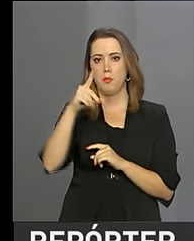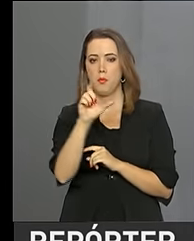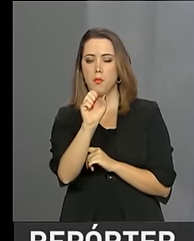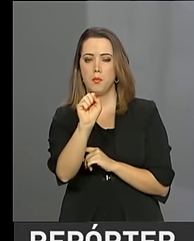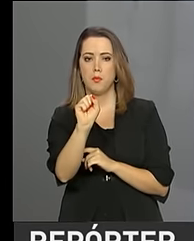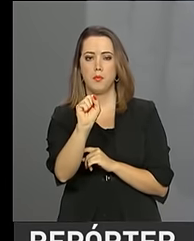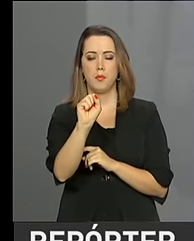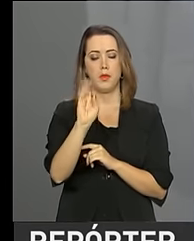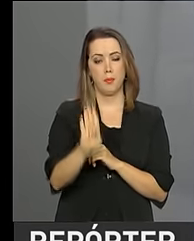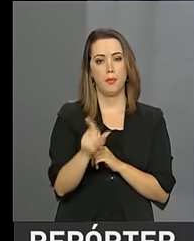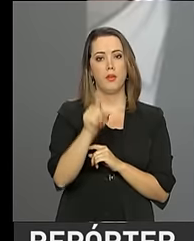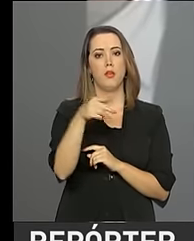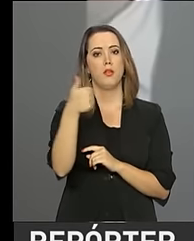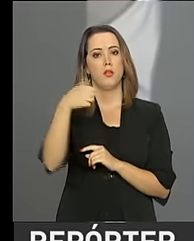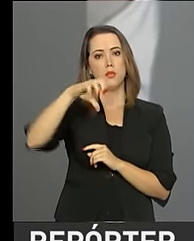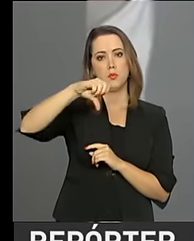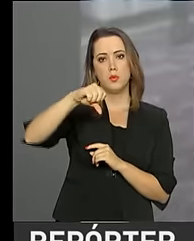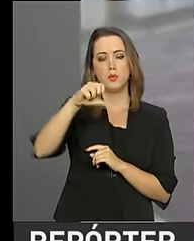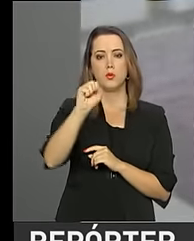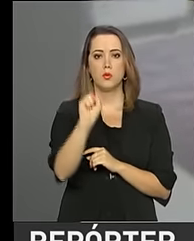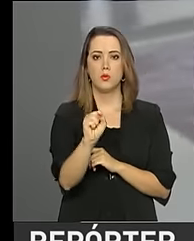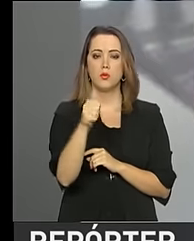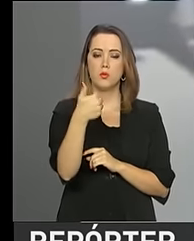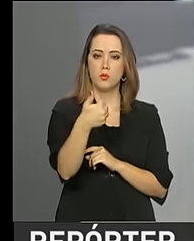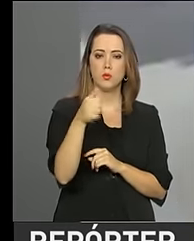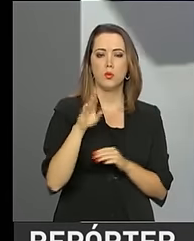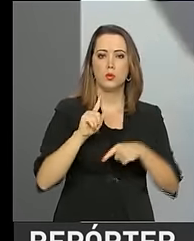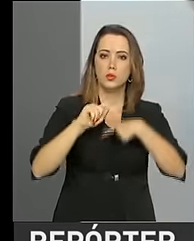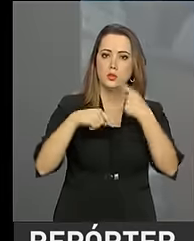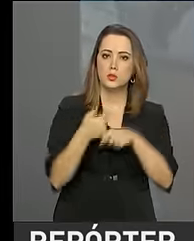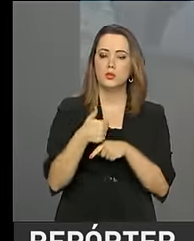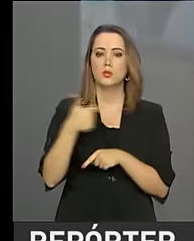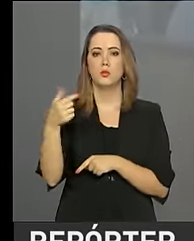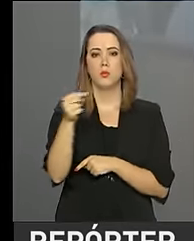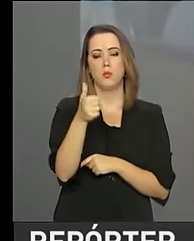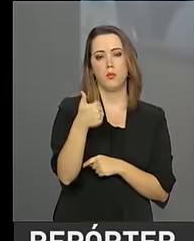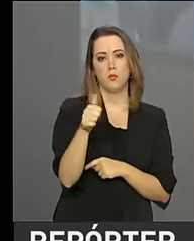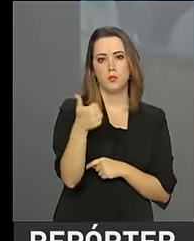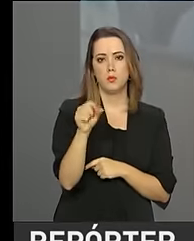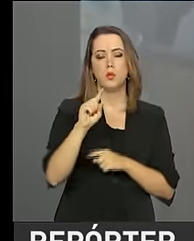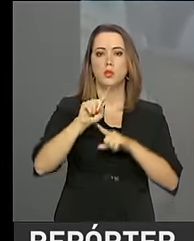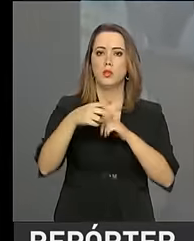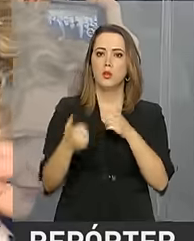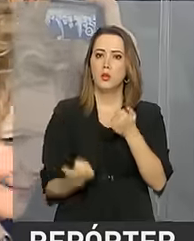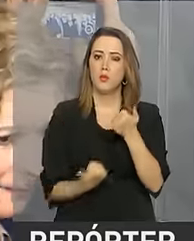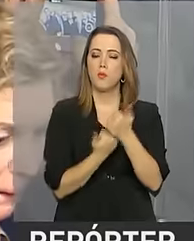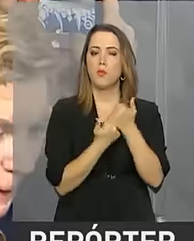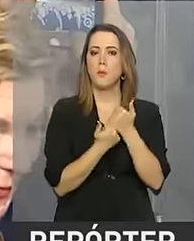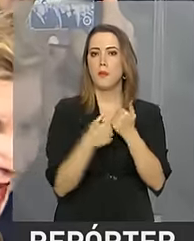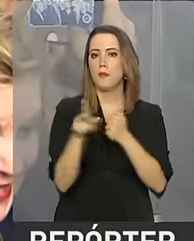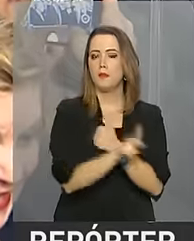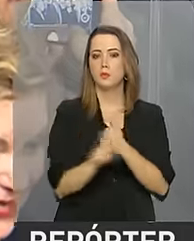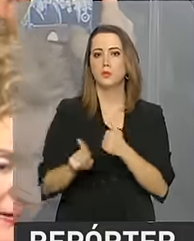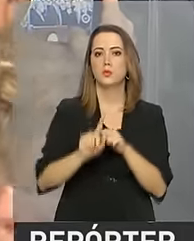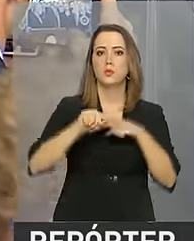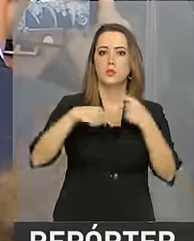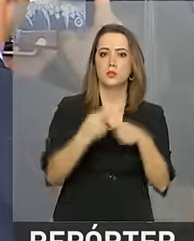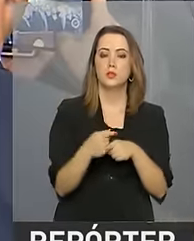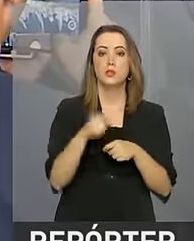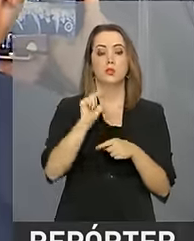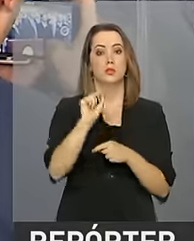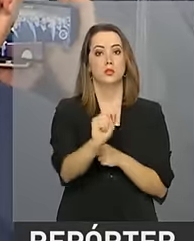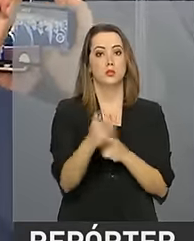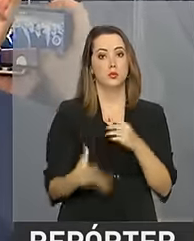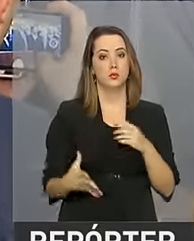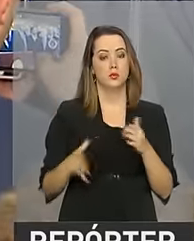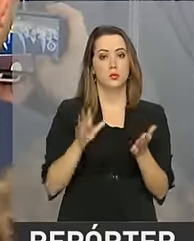partido do qual tornou-se presidente em 2001. Em 2011, foi eleito à vice-presidência da República. Assumiu as atribuições da